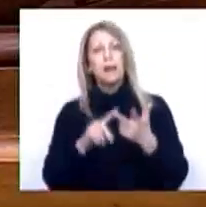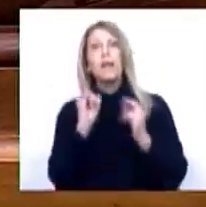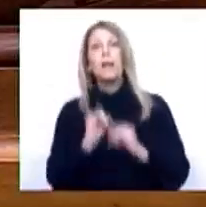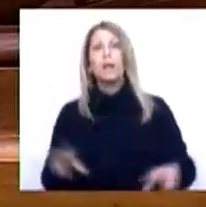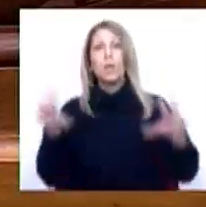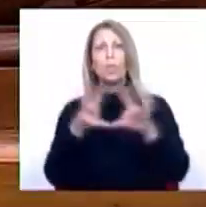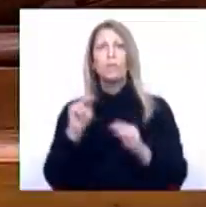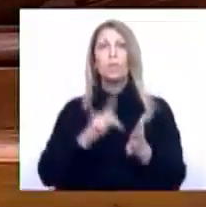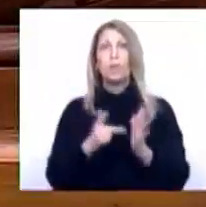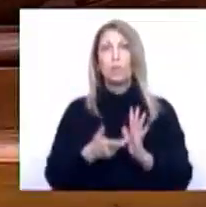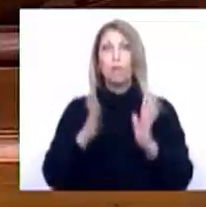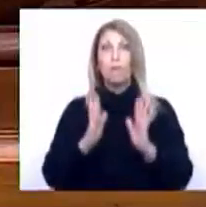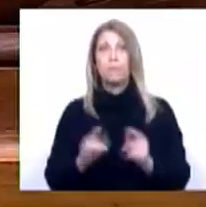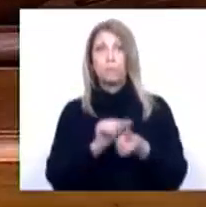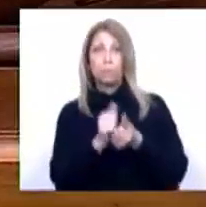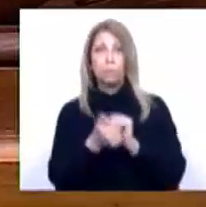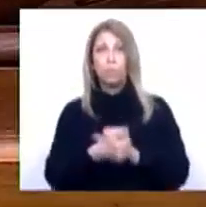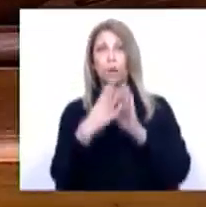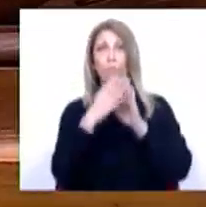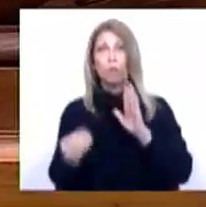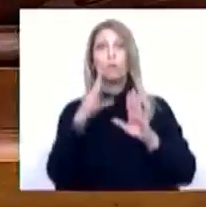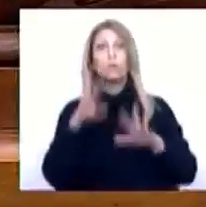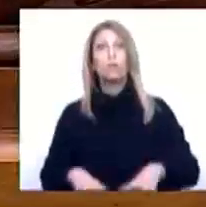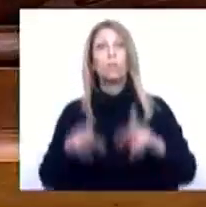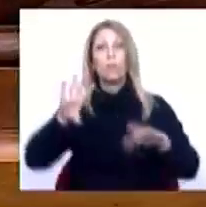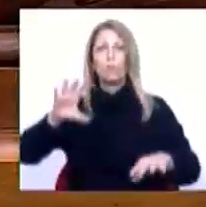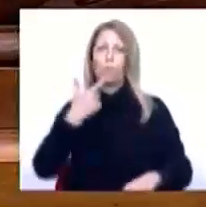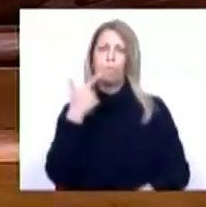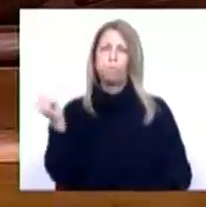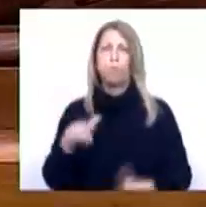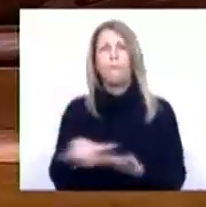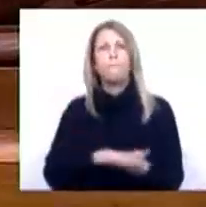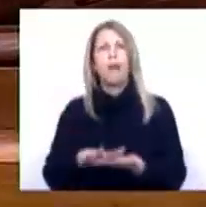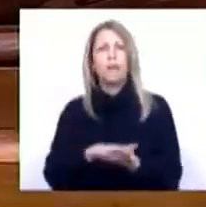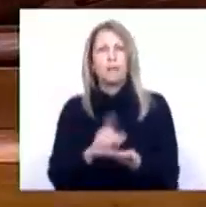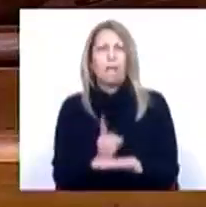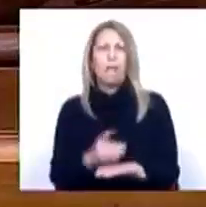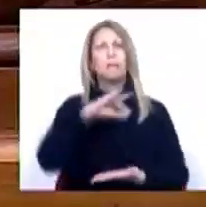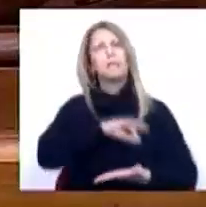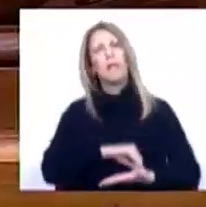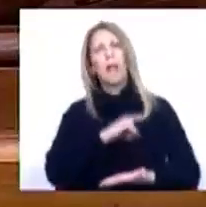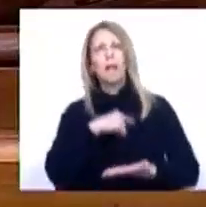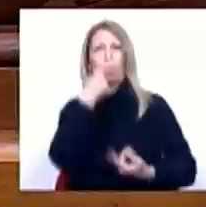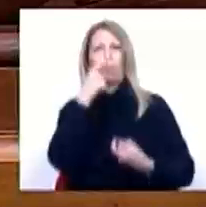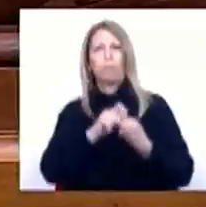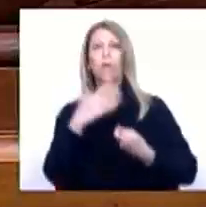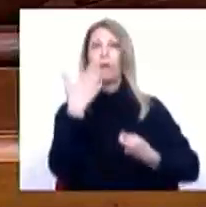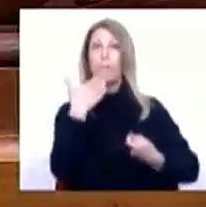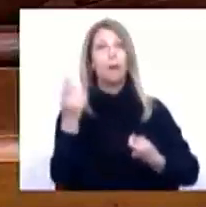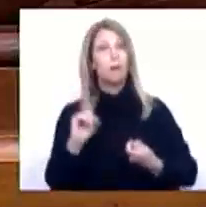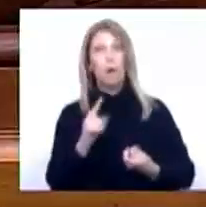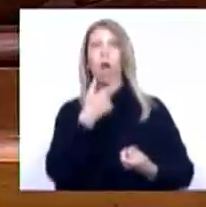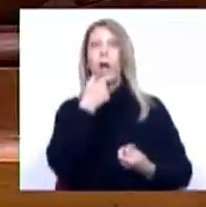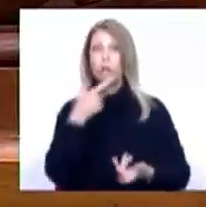tecnológica. Temos que mudar o modelo de desenvolvimento do país, não pode ser baseado nos baixos salários, tem que ser baseado na inovação